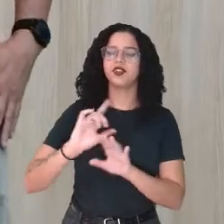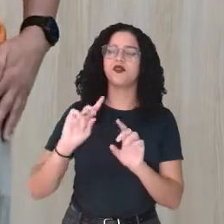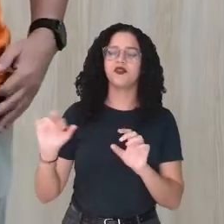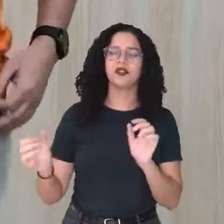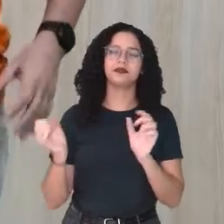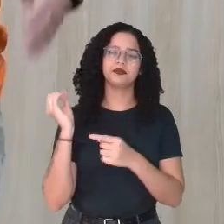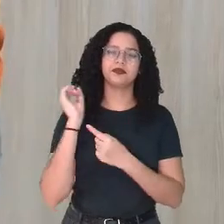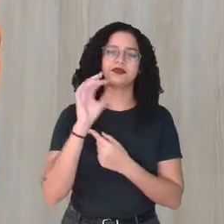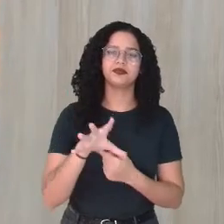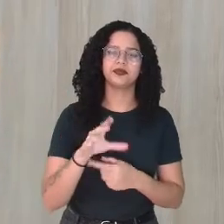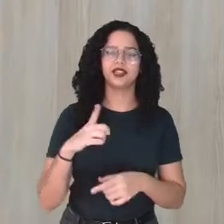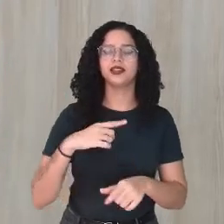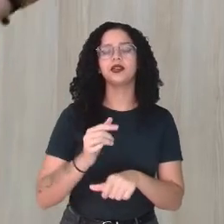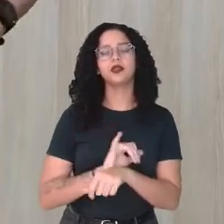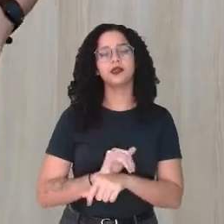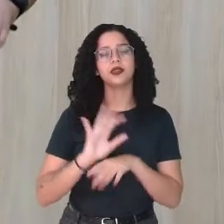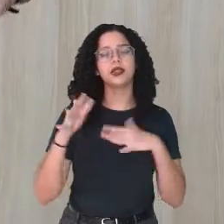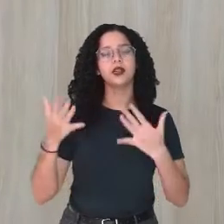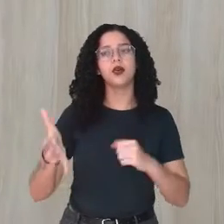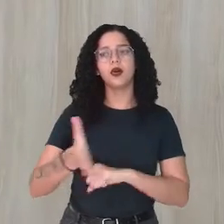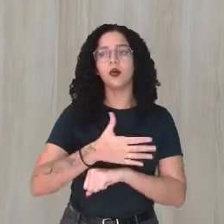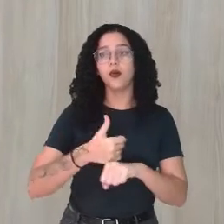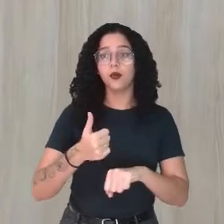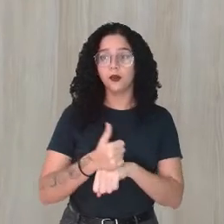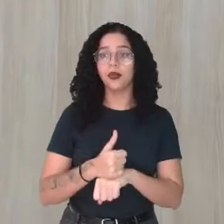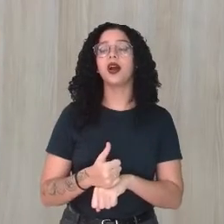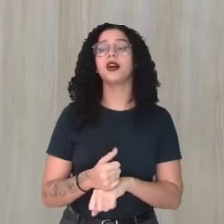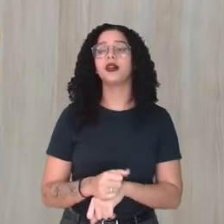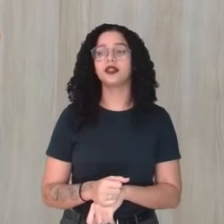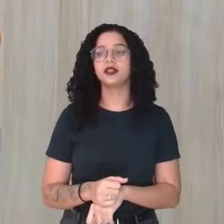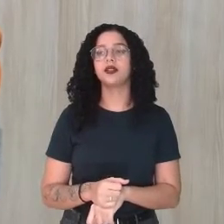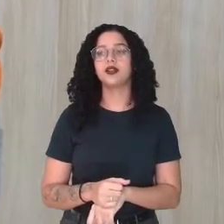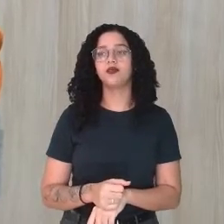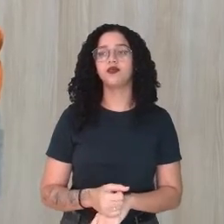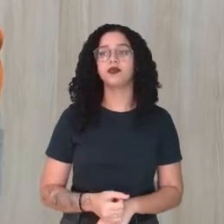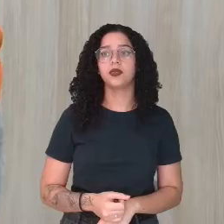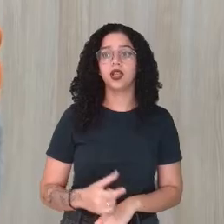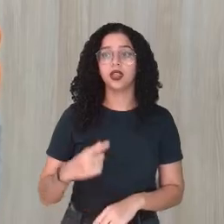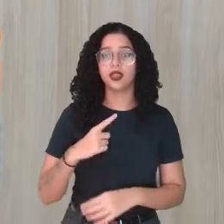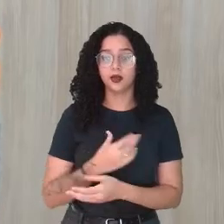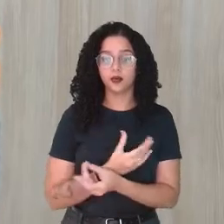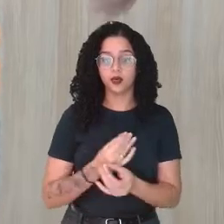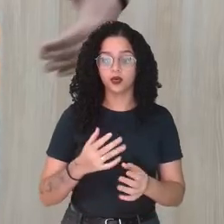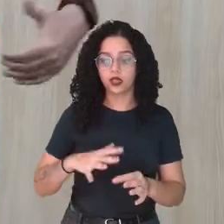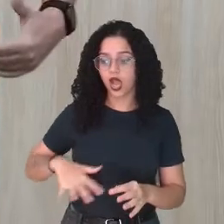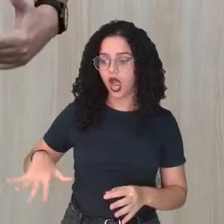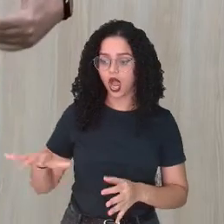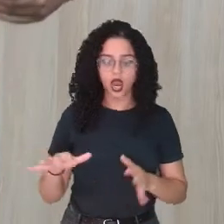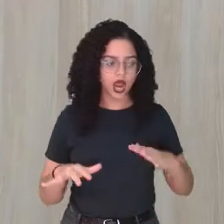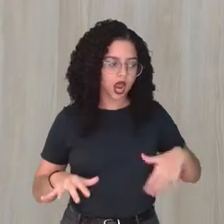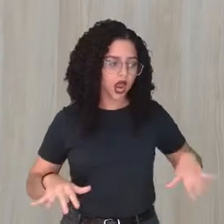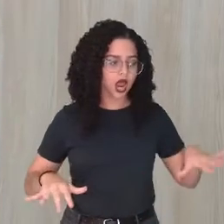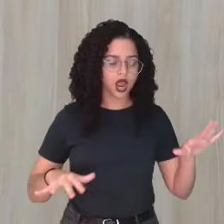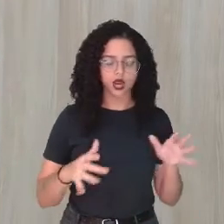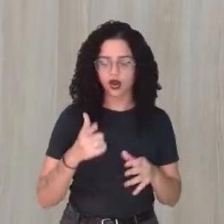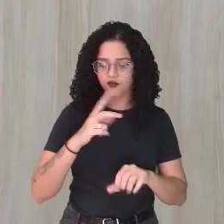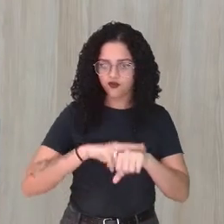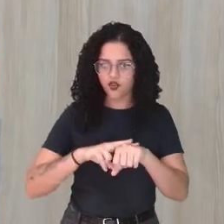no YouTube. Então, os parques, aí, gente, os parques, quanto mais áreas verdes, né, nós vamos